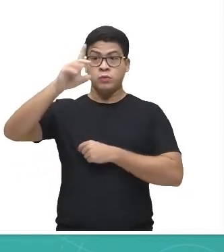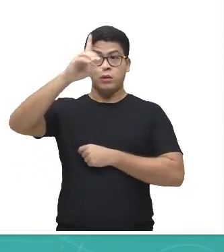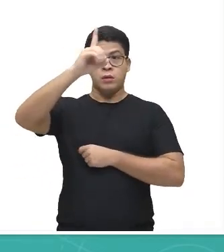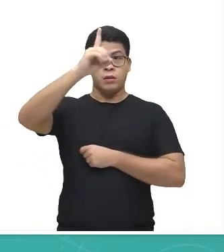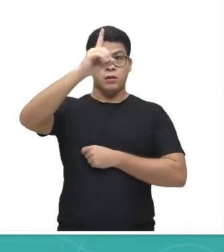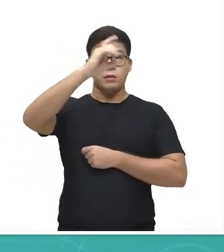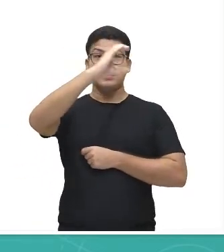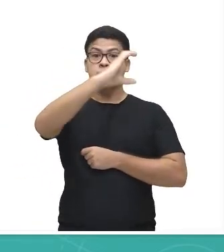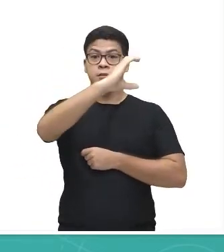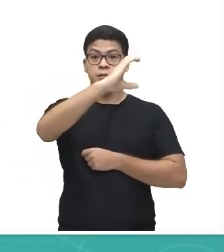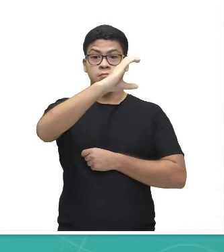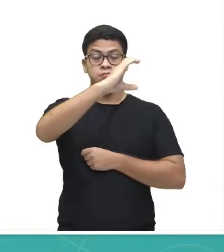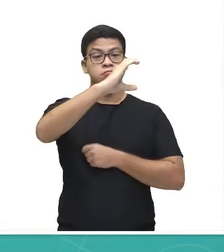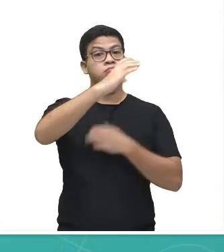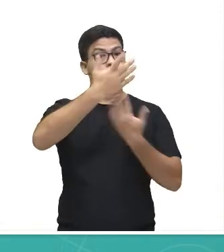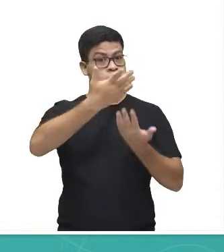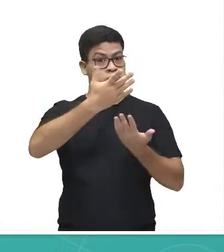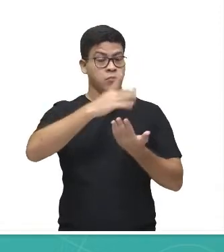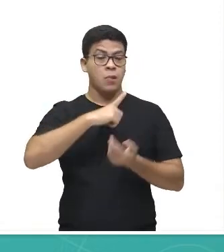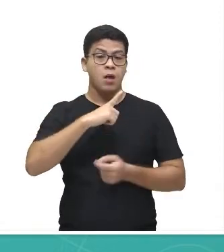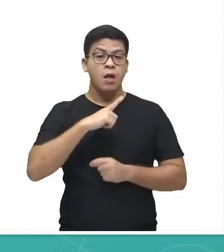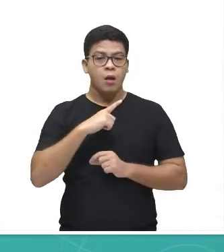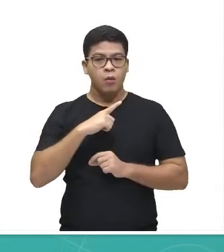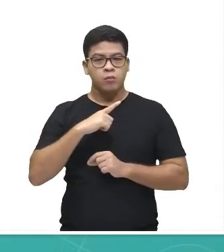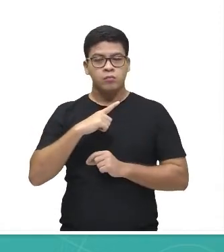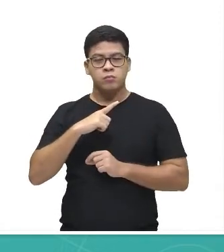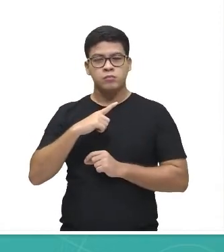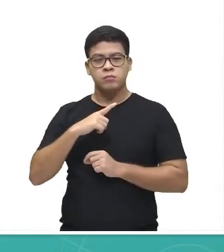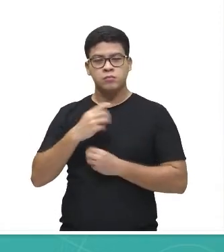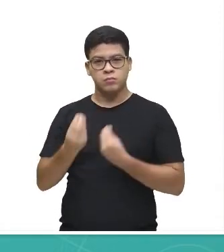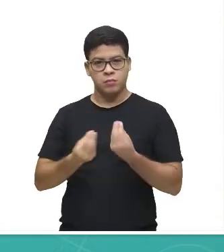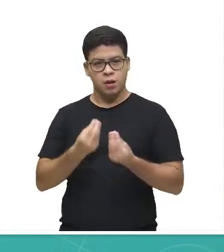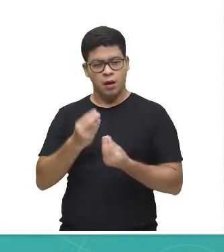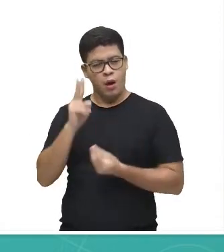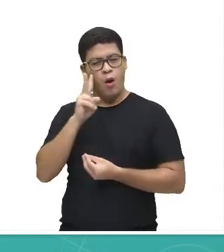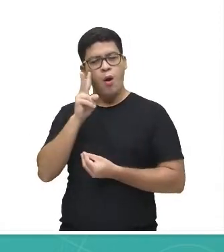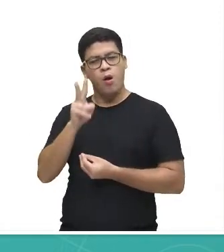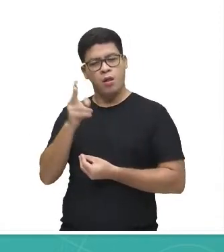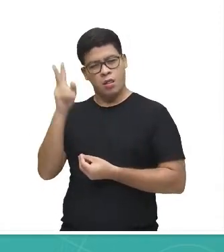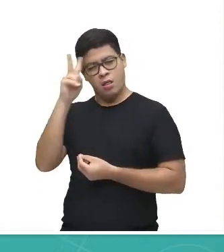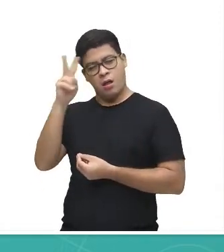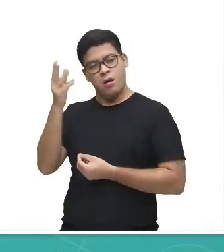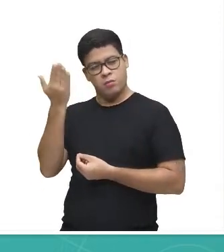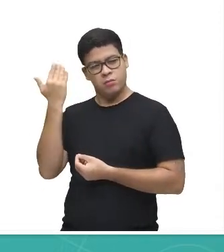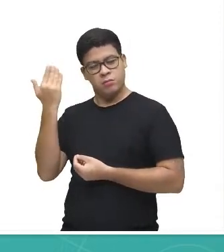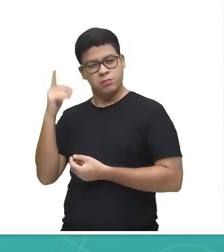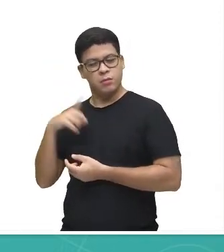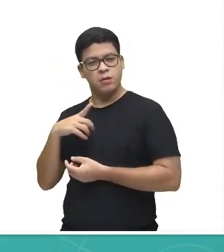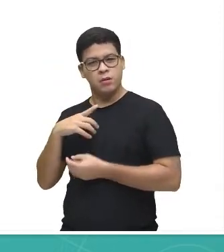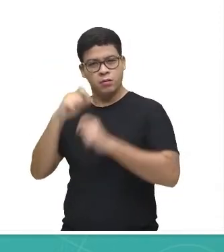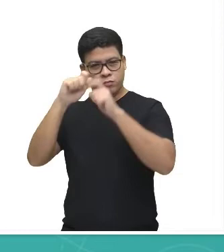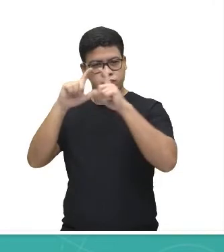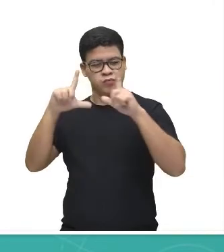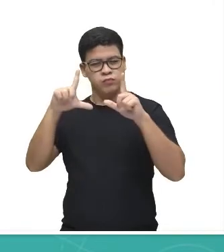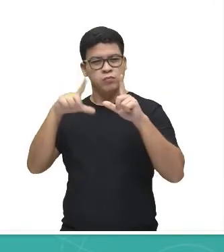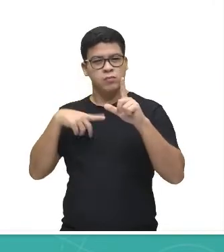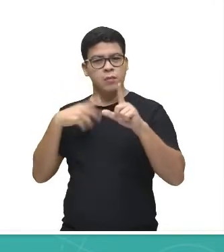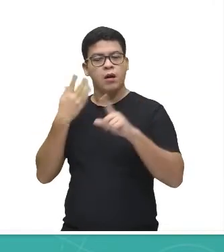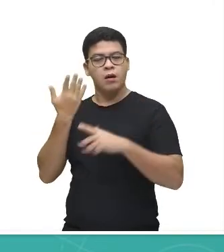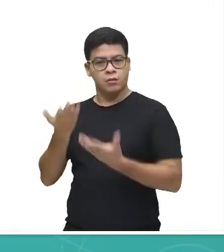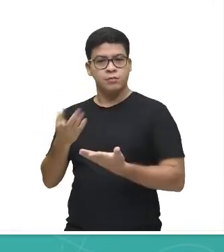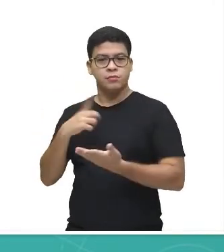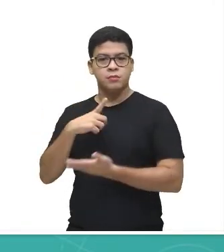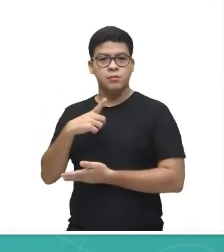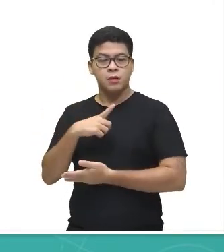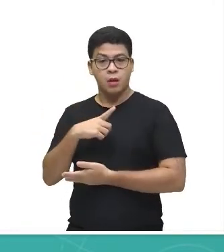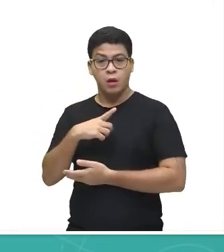centena. Unidade, dezena, centena, tá? Sempre da direita para a esquerda. O outro númerozinho de baixo, ele